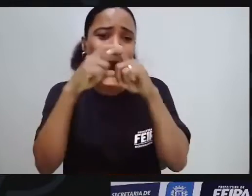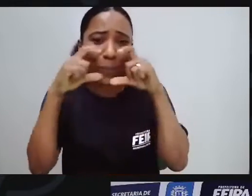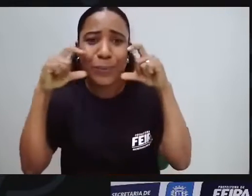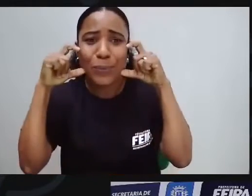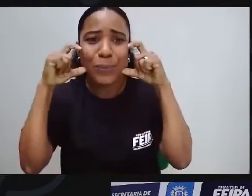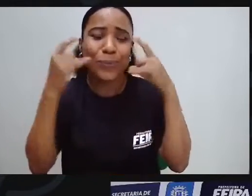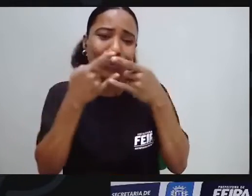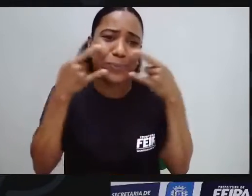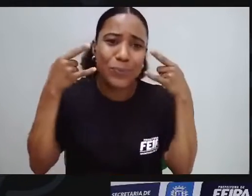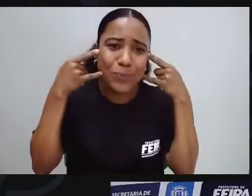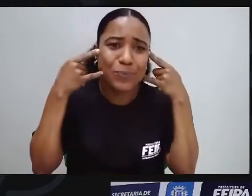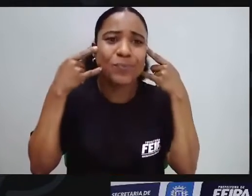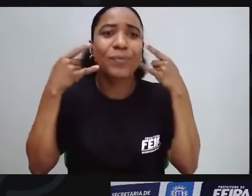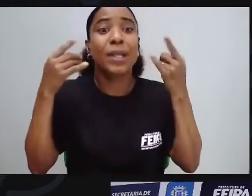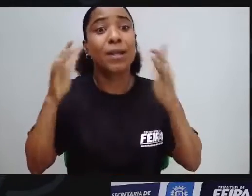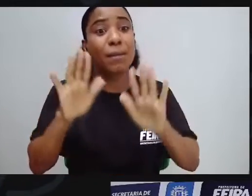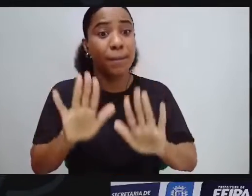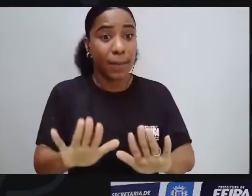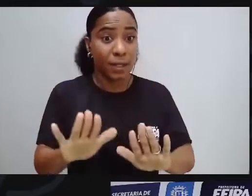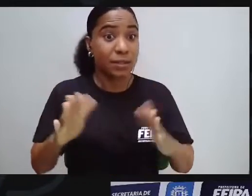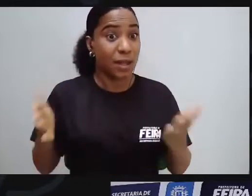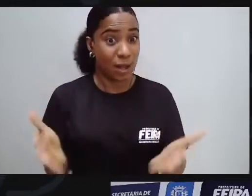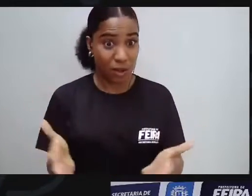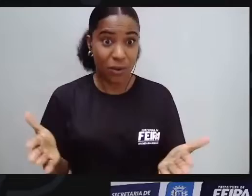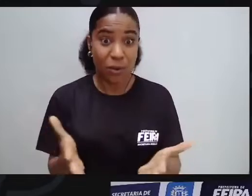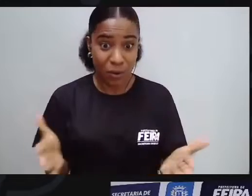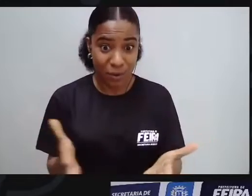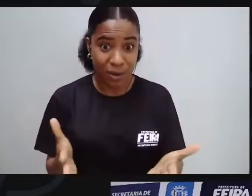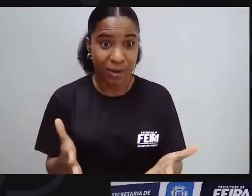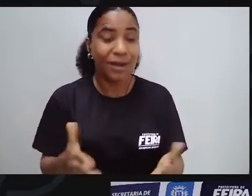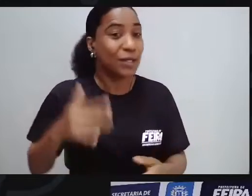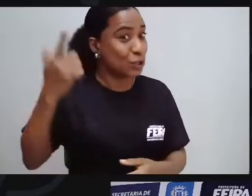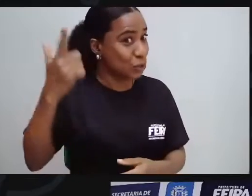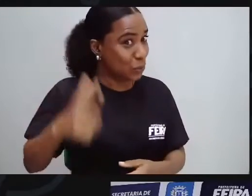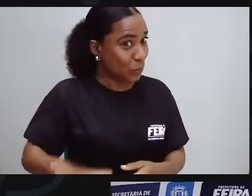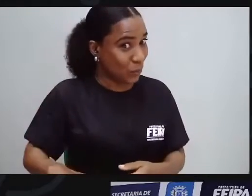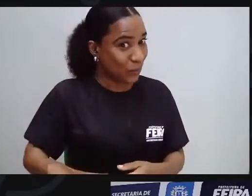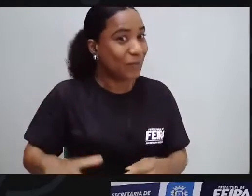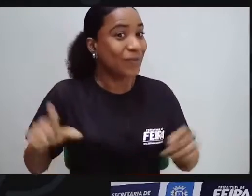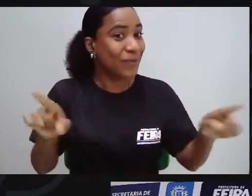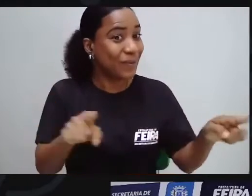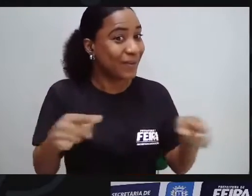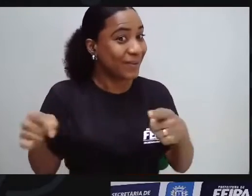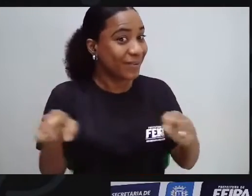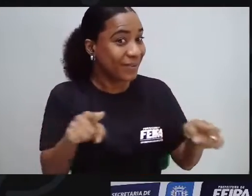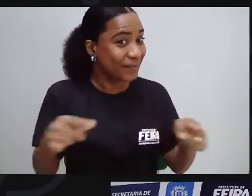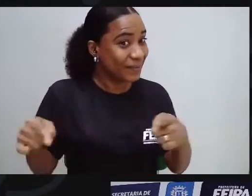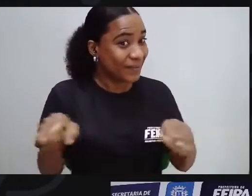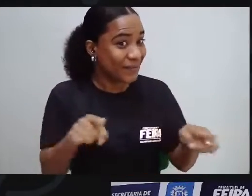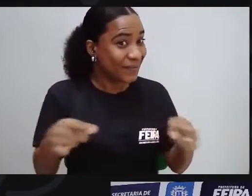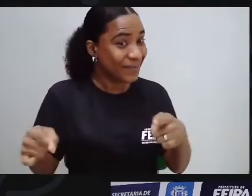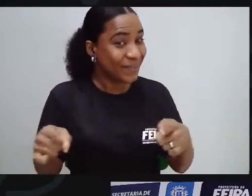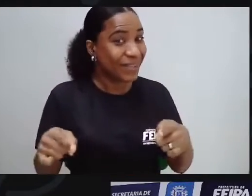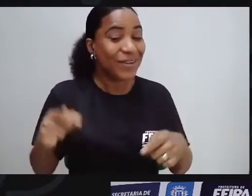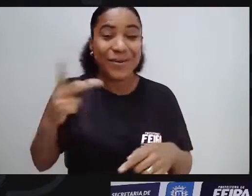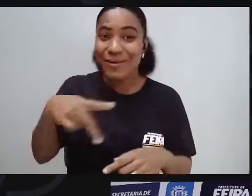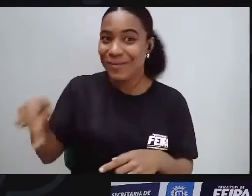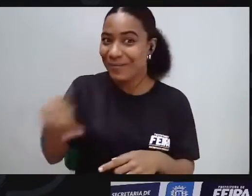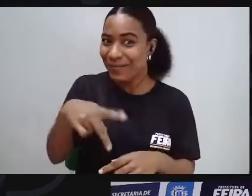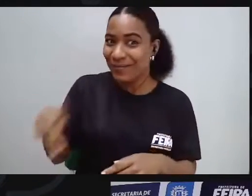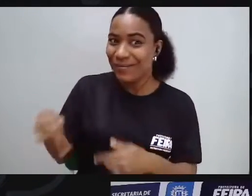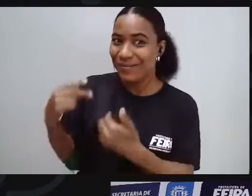e agora nós vamos ouvir outra canção pelo nosso professor